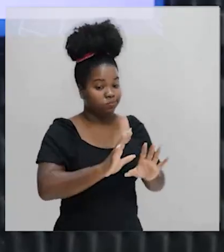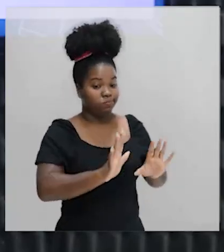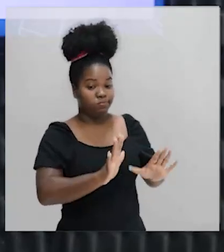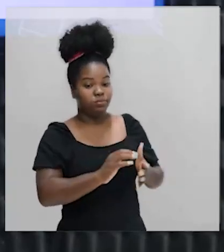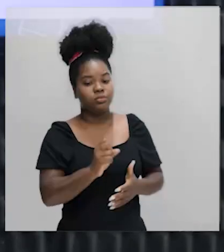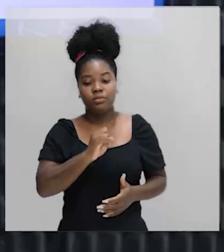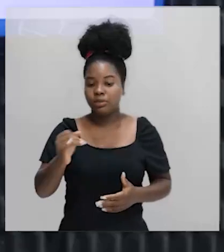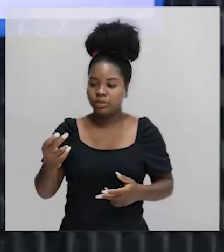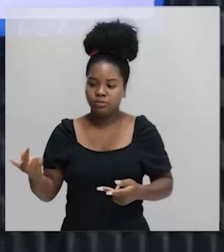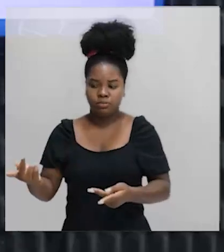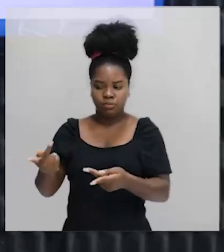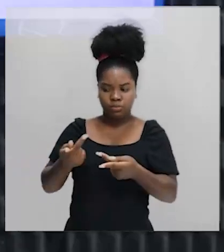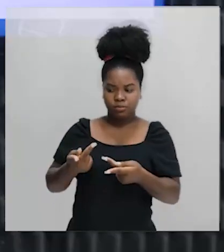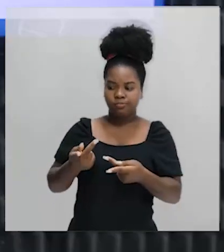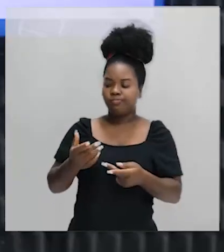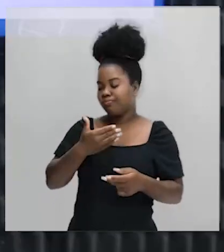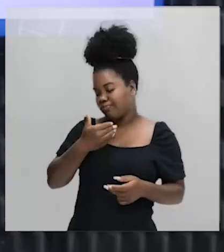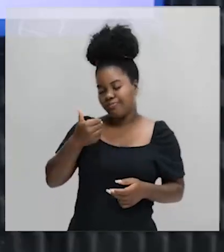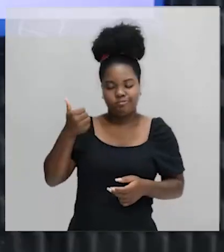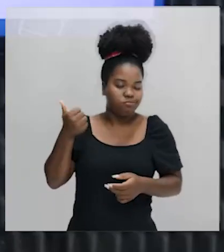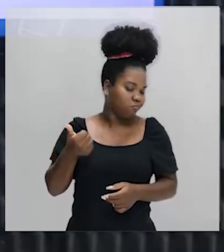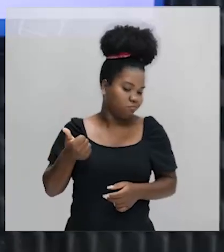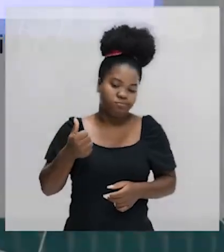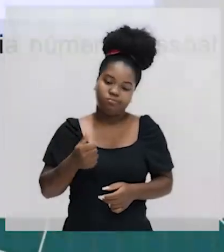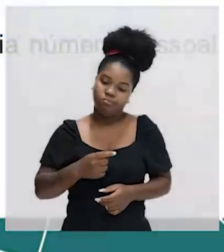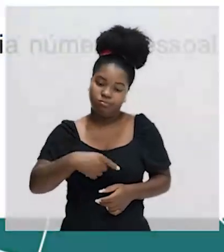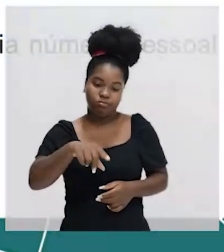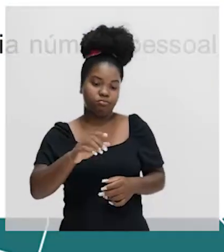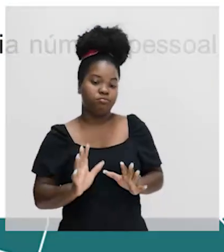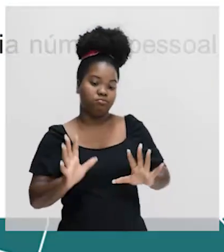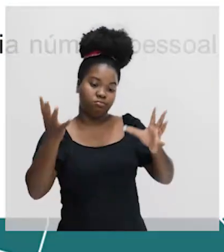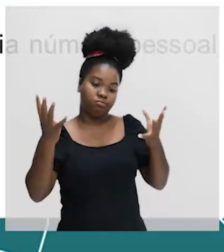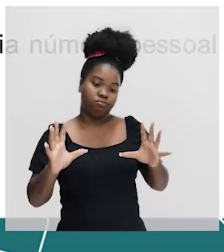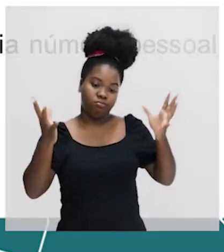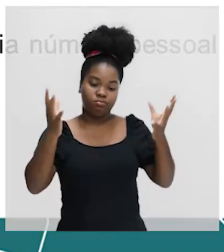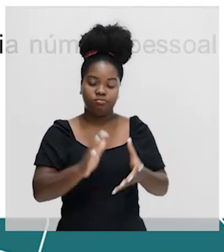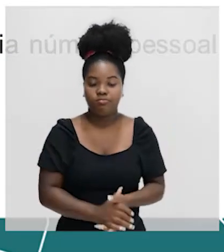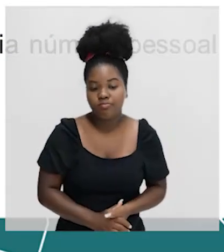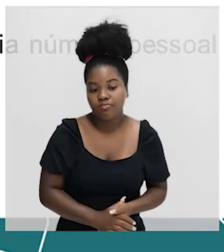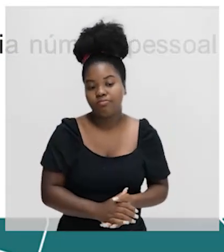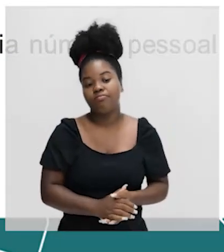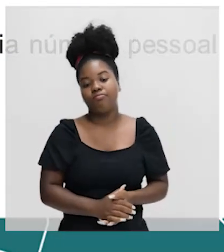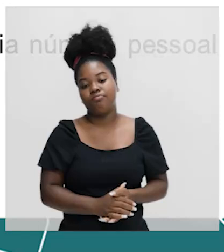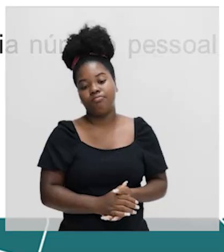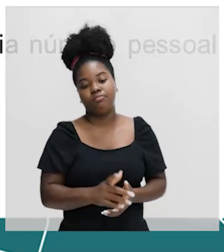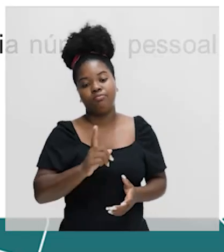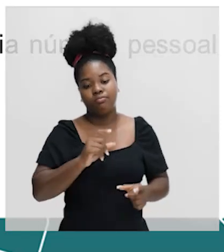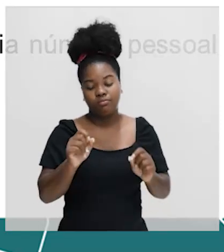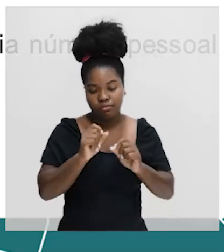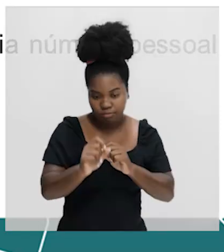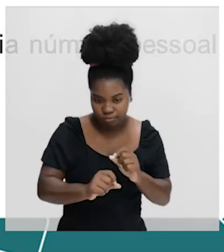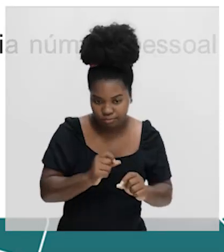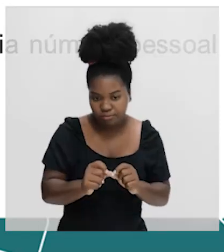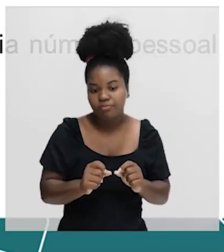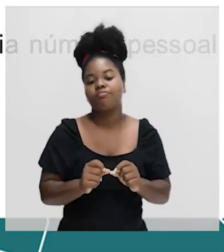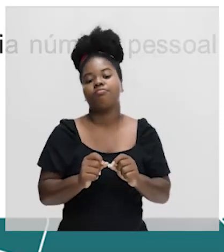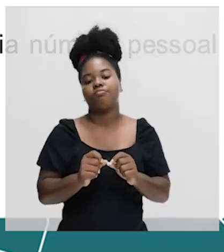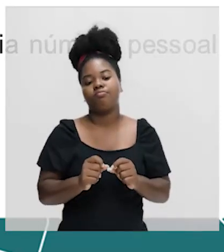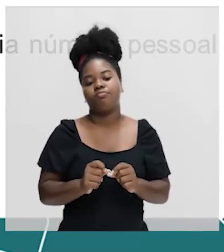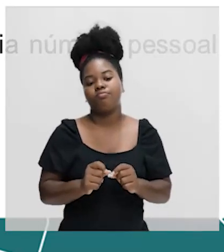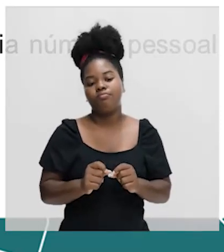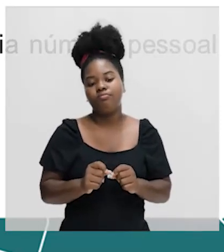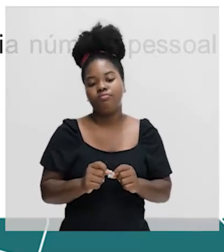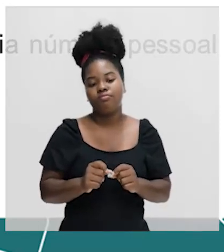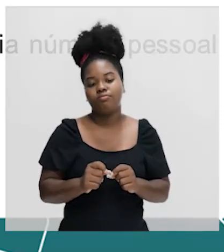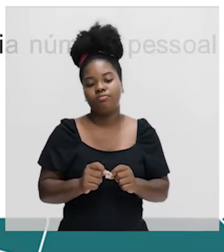convite, é melhor não ir à festa. Quando ele se refere a um sujeito que não está expresso na oração